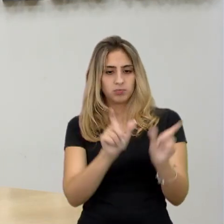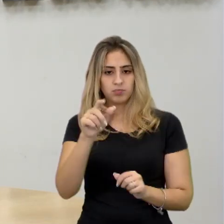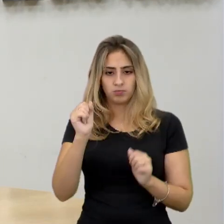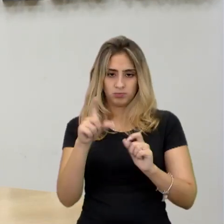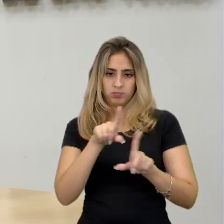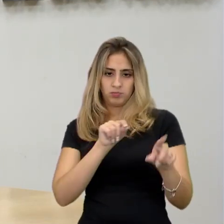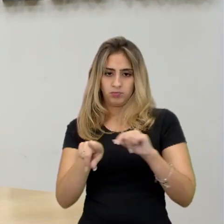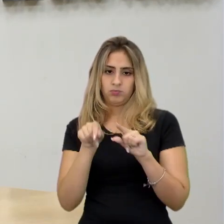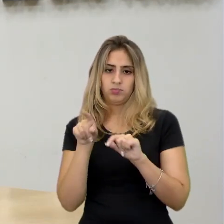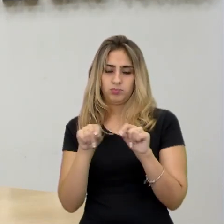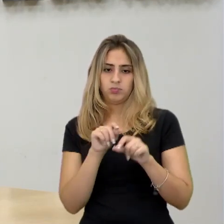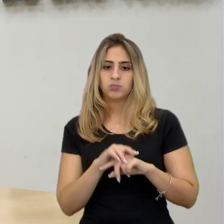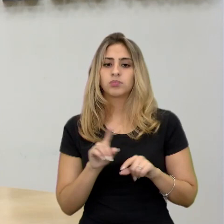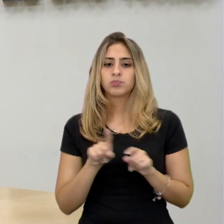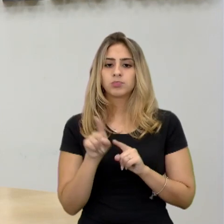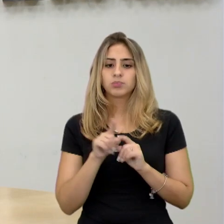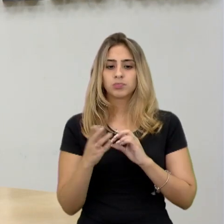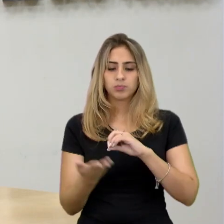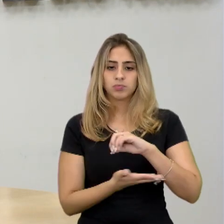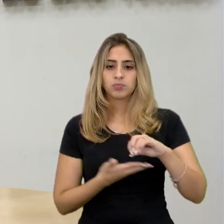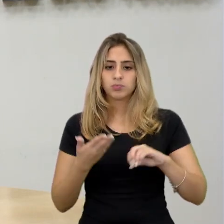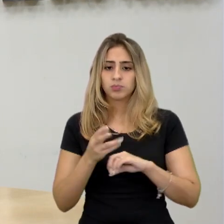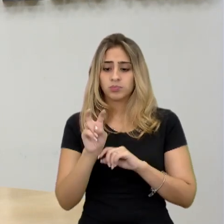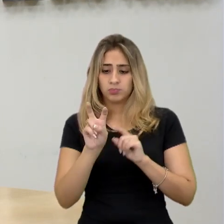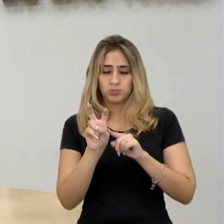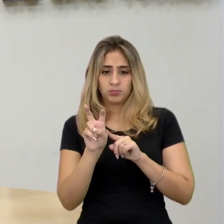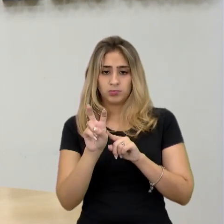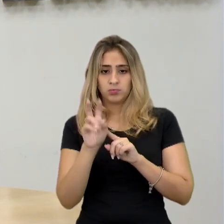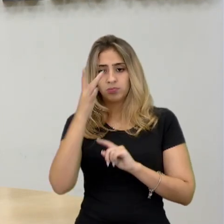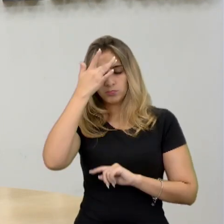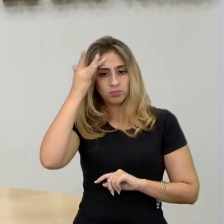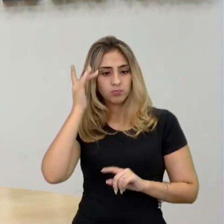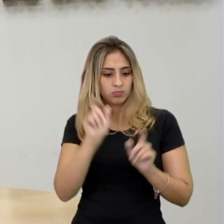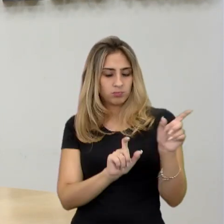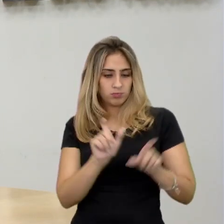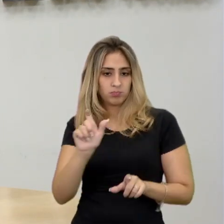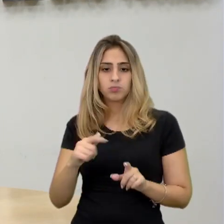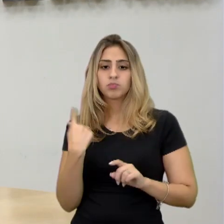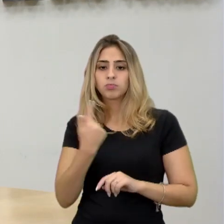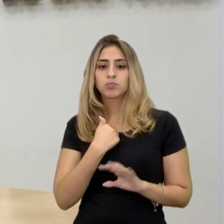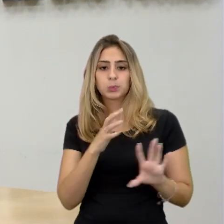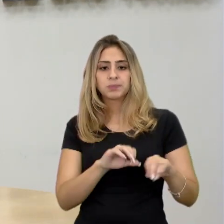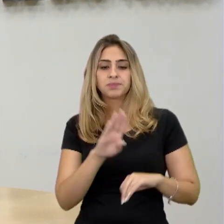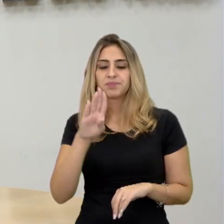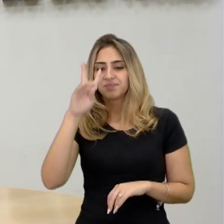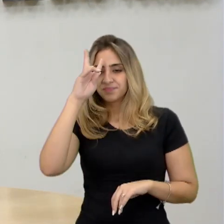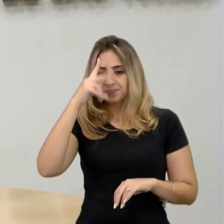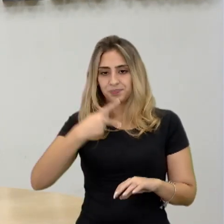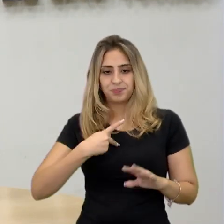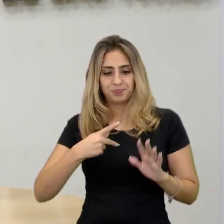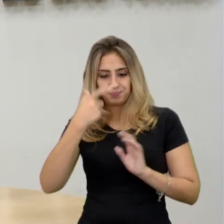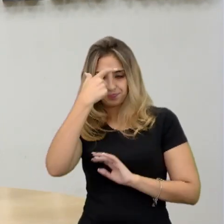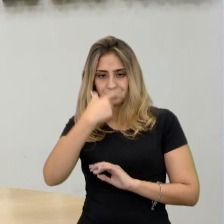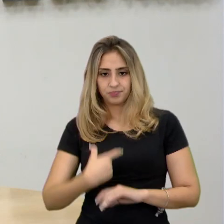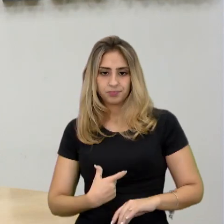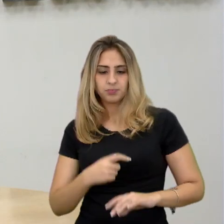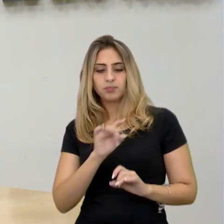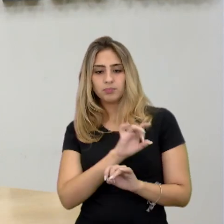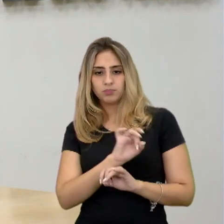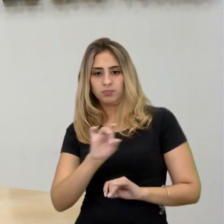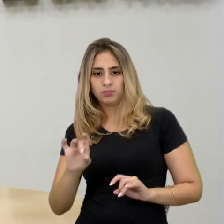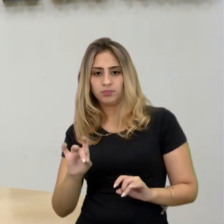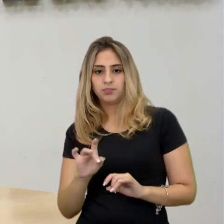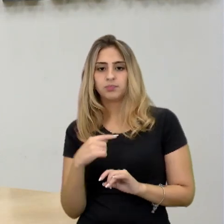escolher. E, baseado aí nos 5 autores, na próxima aula, a gente vai pegar a biografia do autor e a gente vai